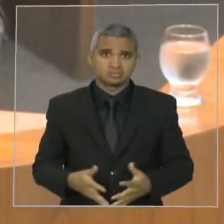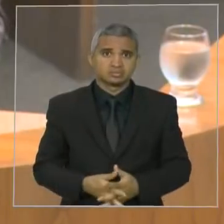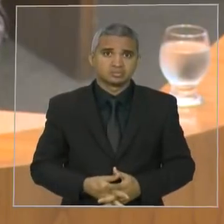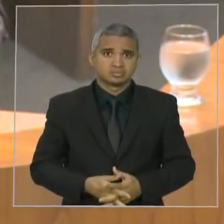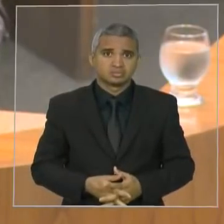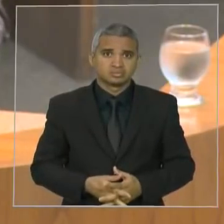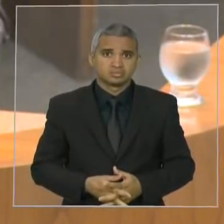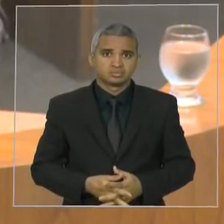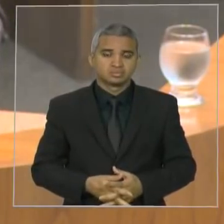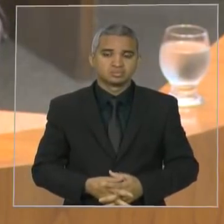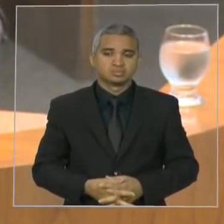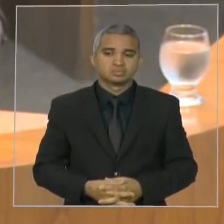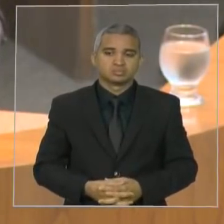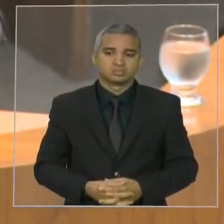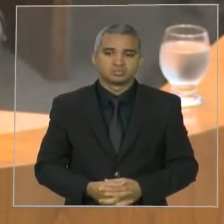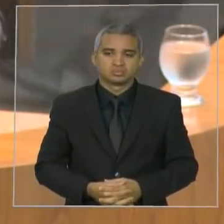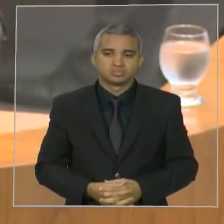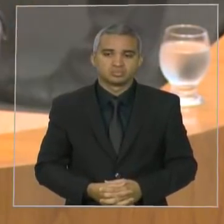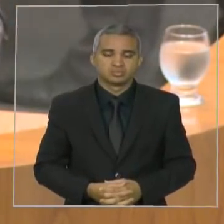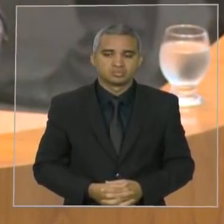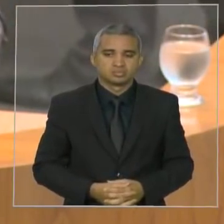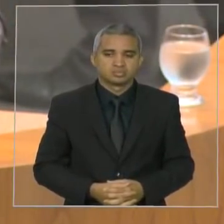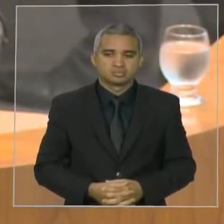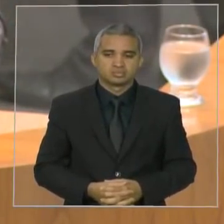uma taxa tão elevada